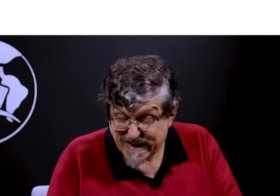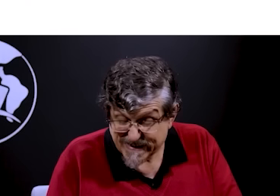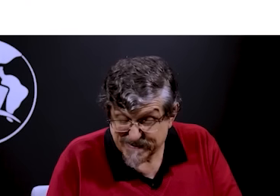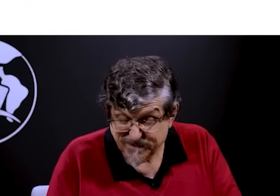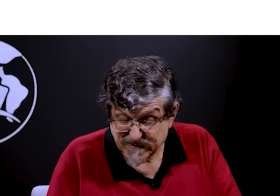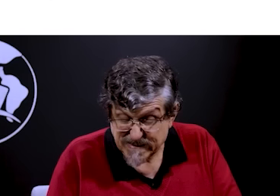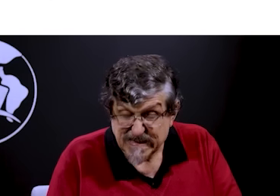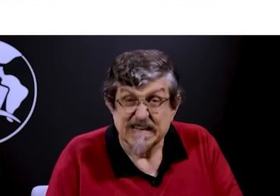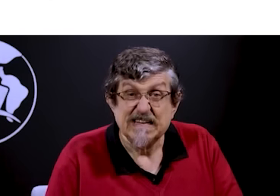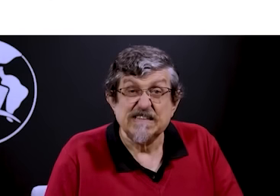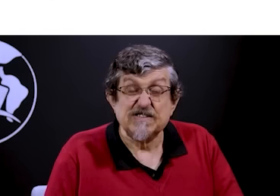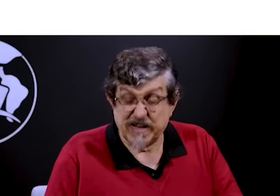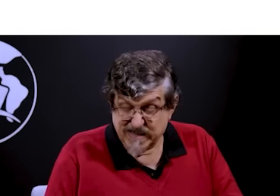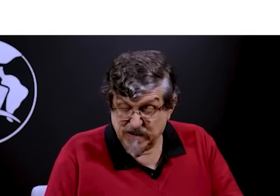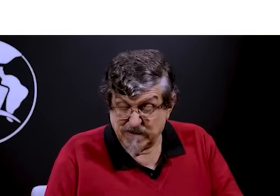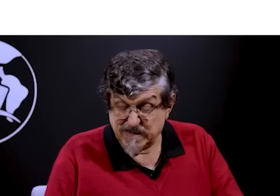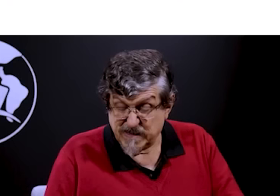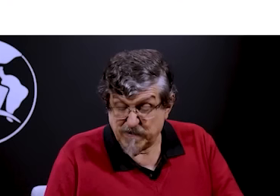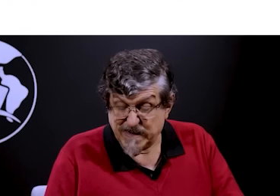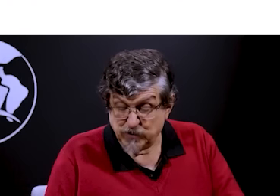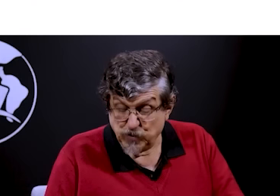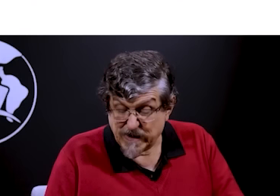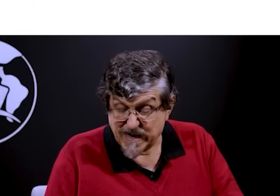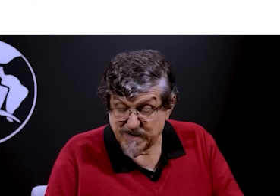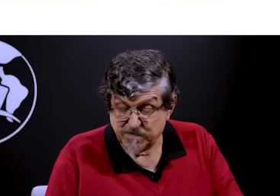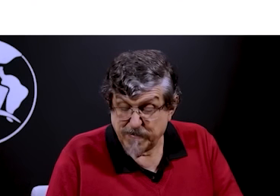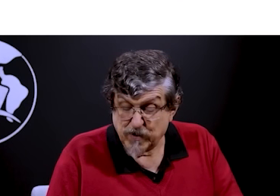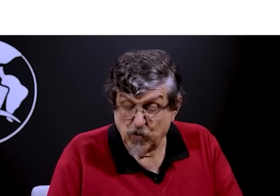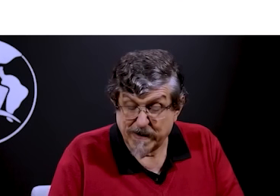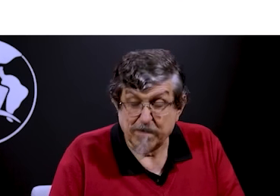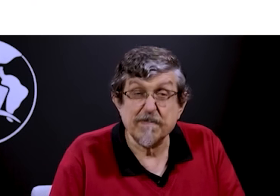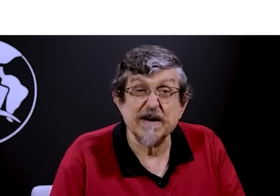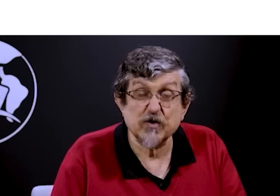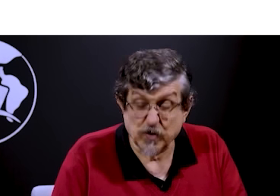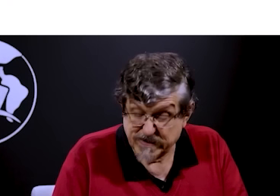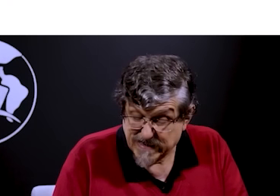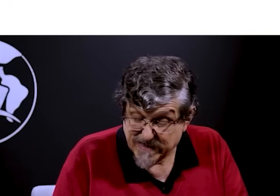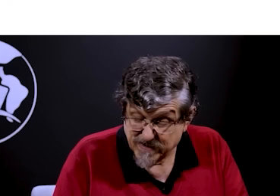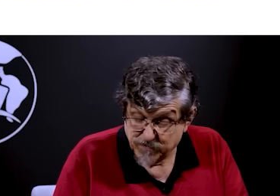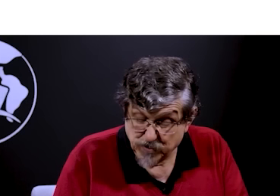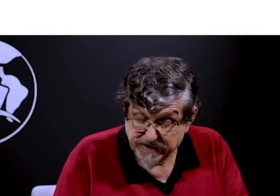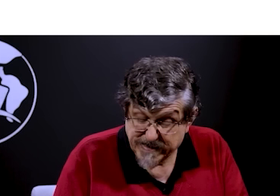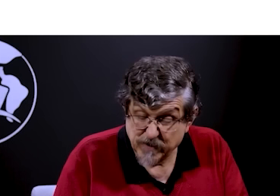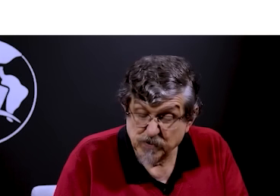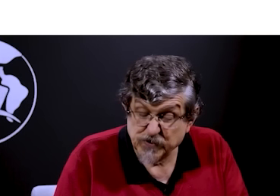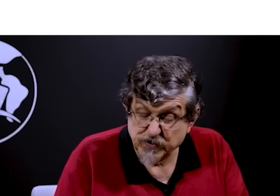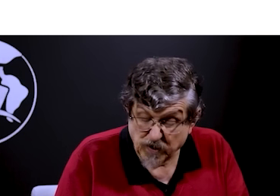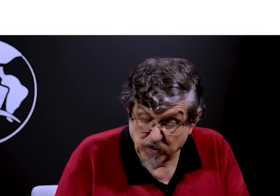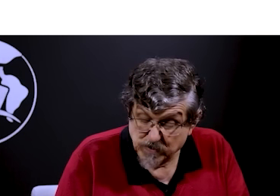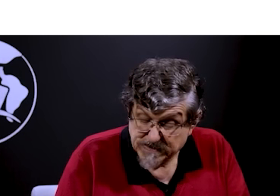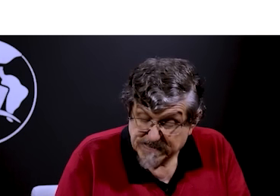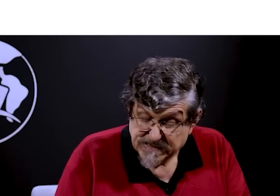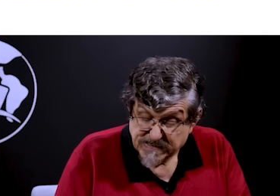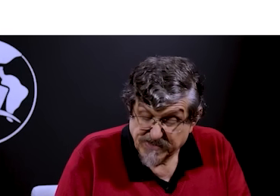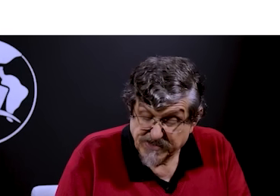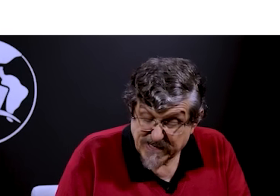para Arã. Chegando a determinado lugar, parou para pernoitar, porque o